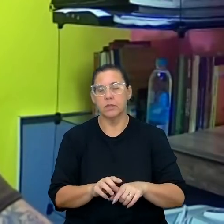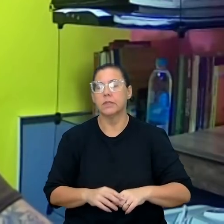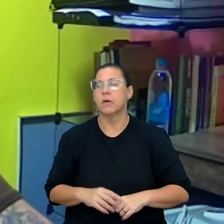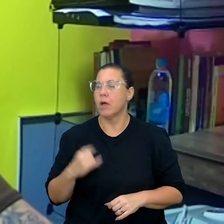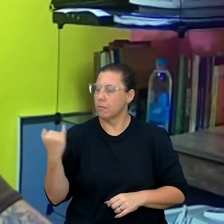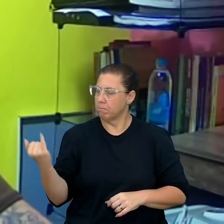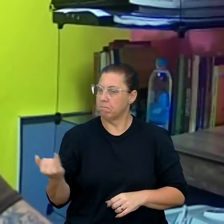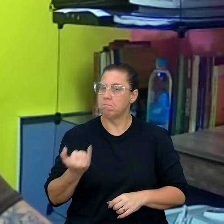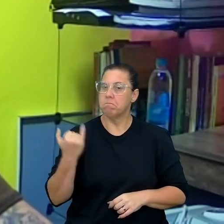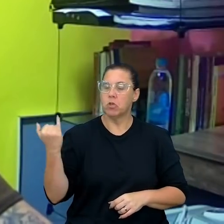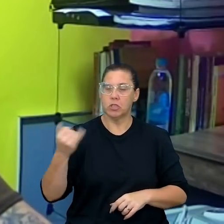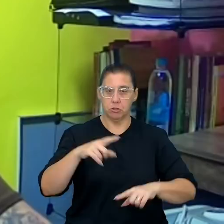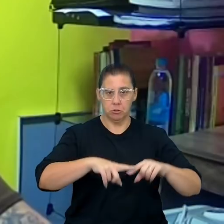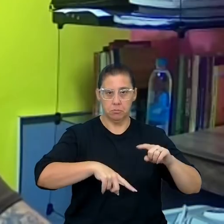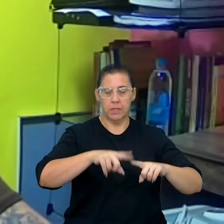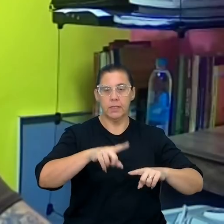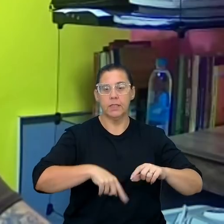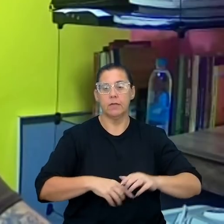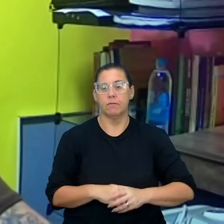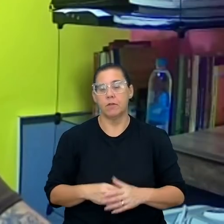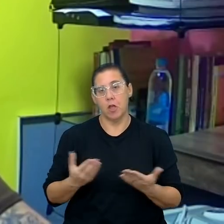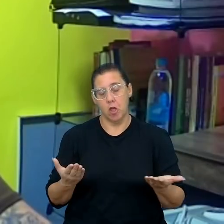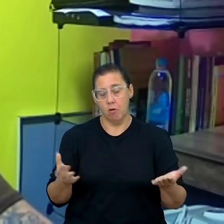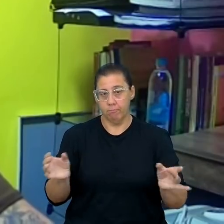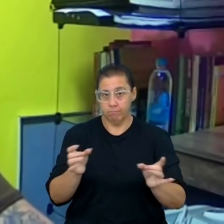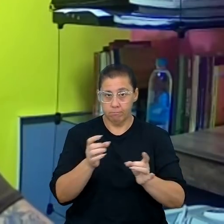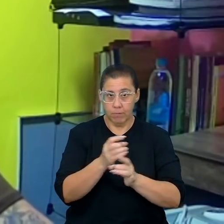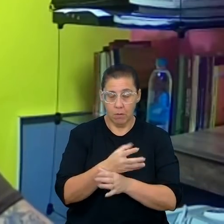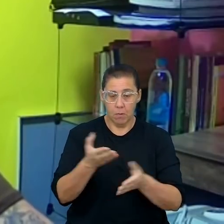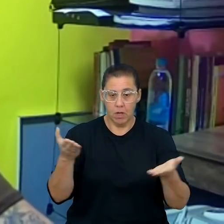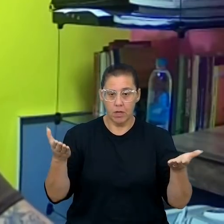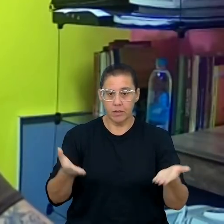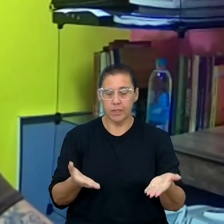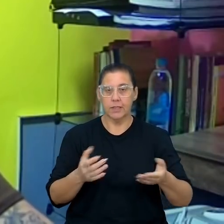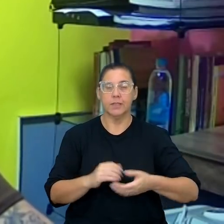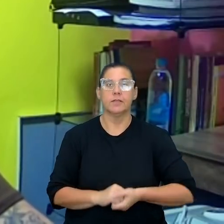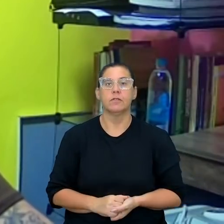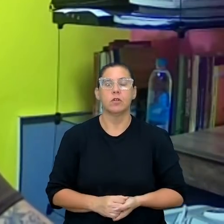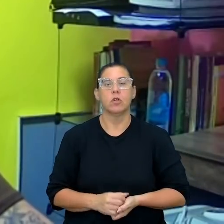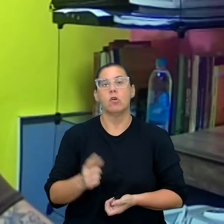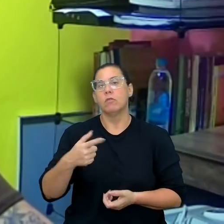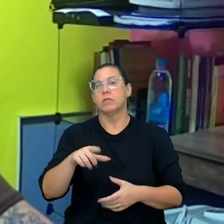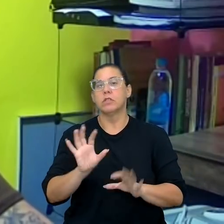bolo do material. Vou ficando por aqui, que vocês